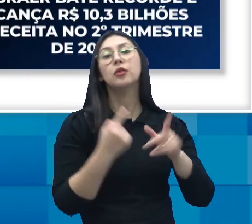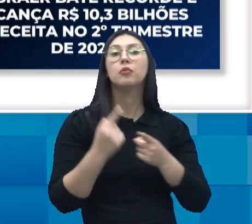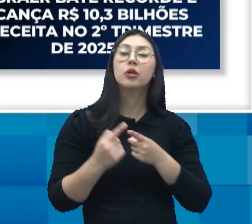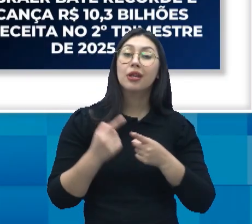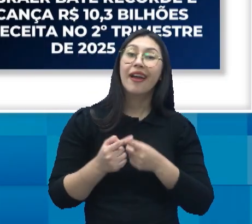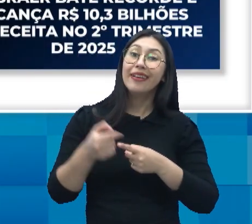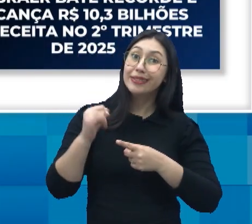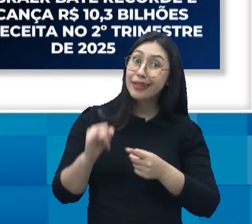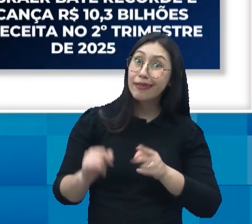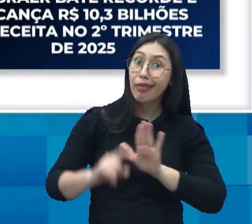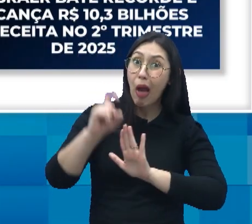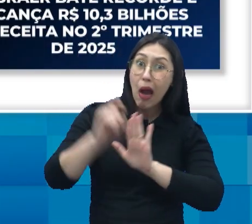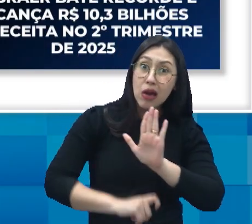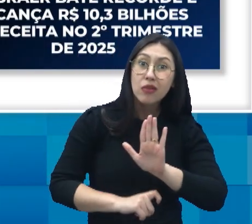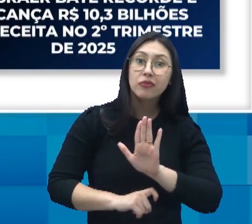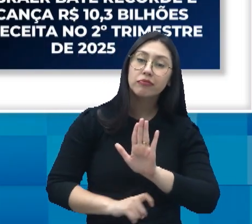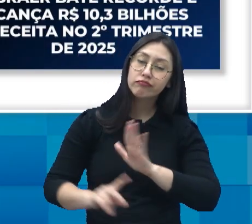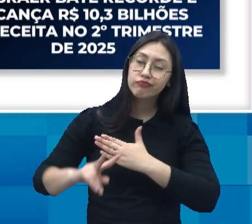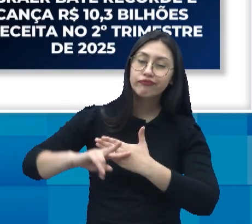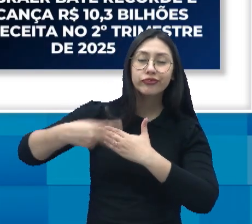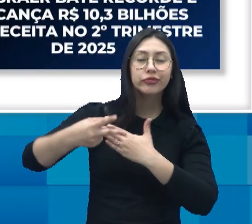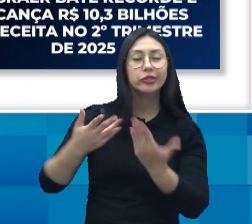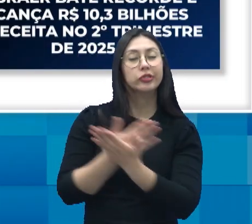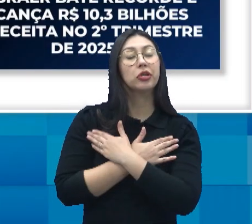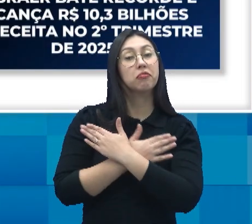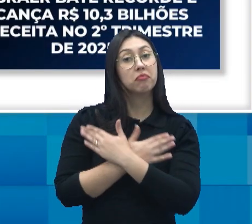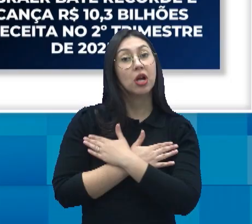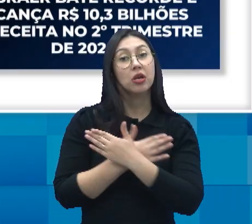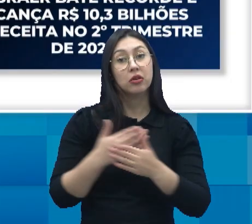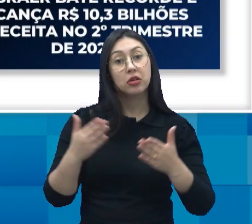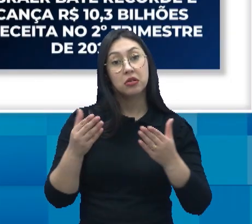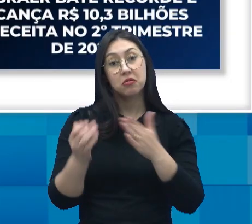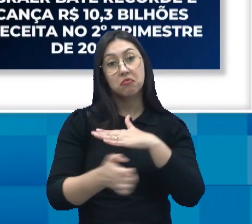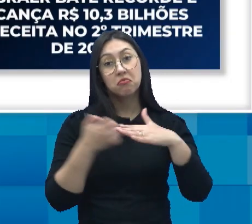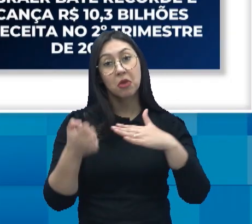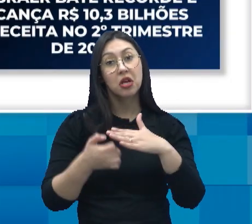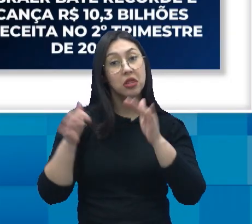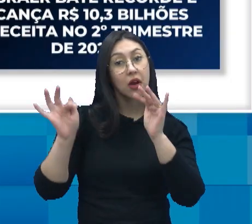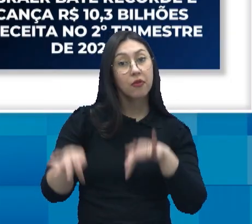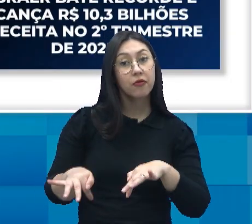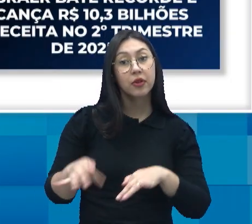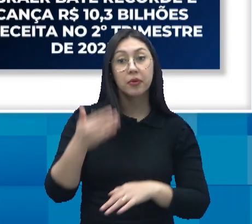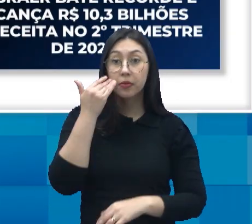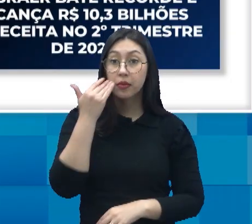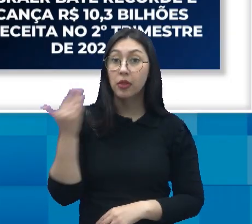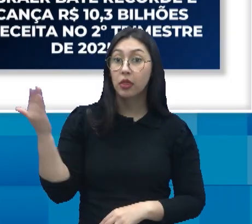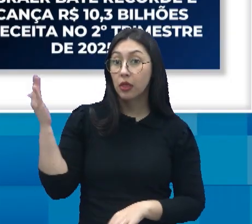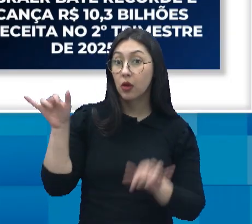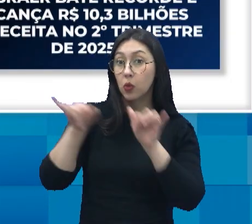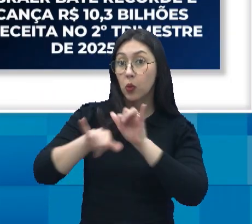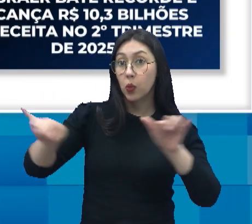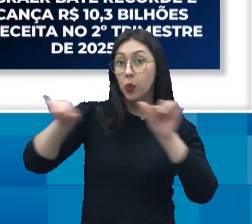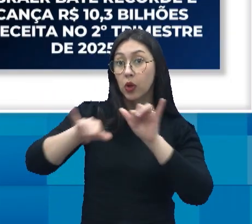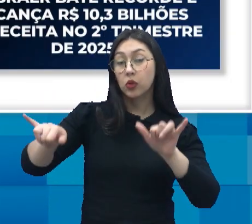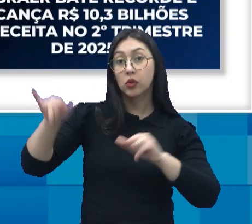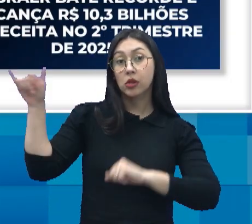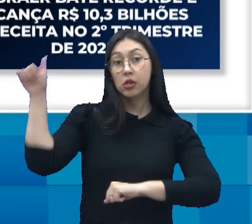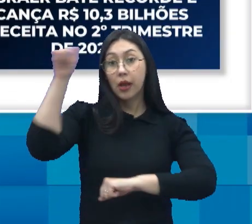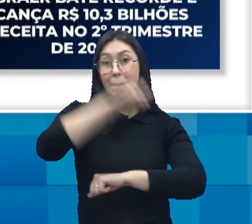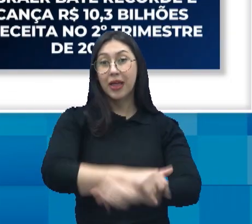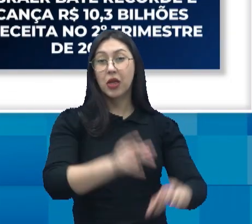e falência de muitas empresas. Está aí do lado o anúncio de hoje, que a Embraer bate